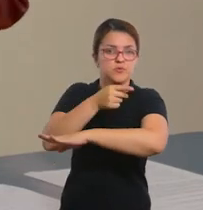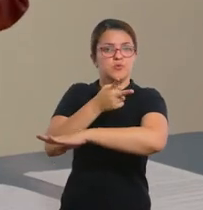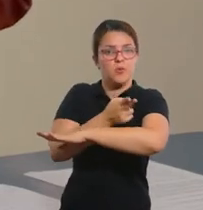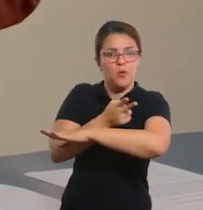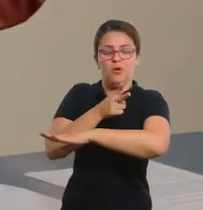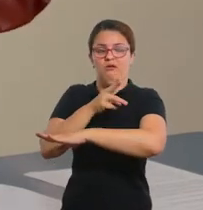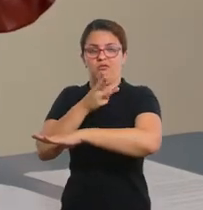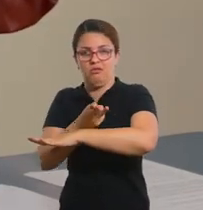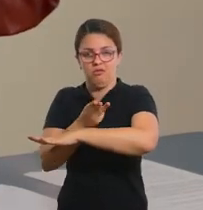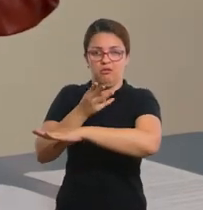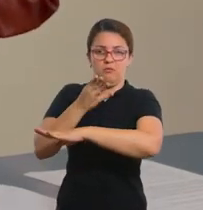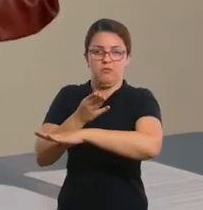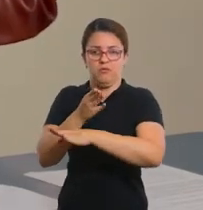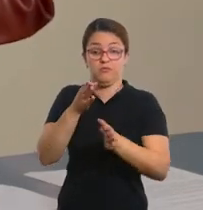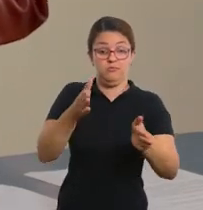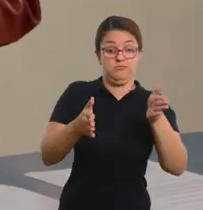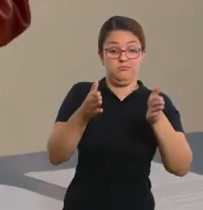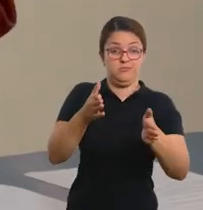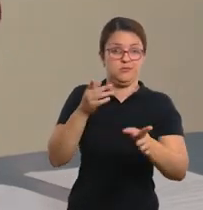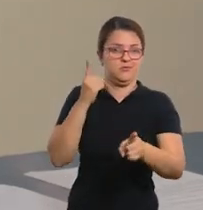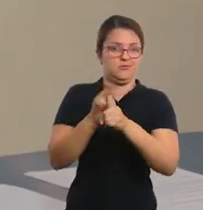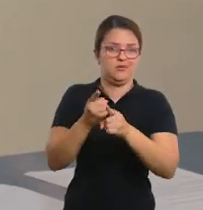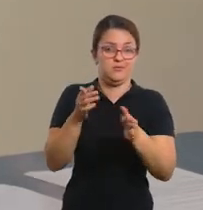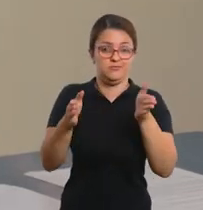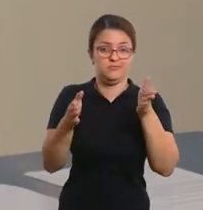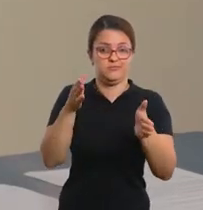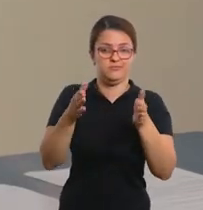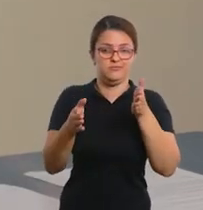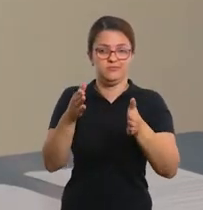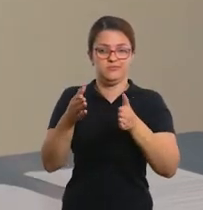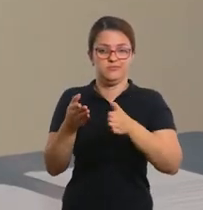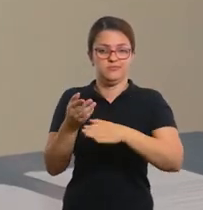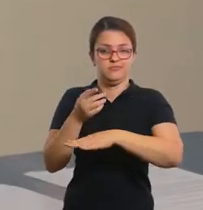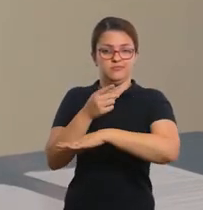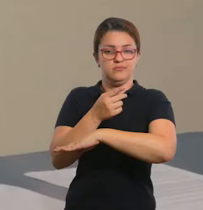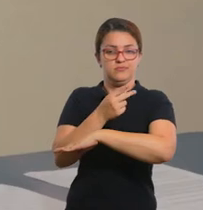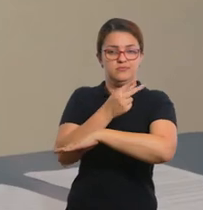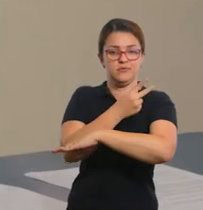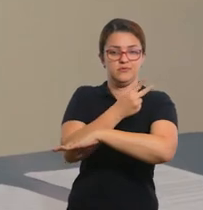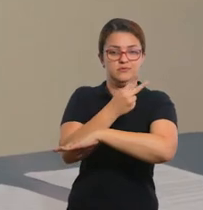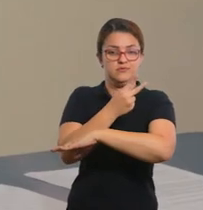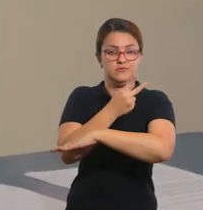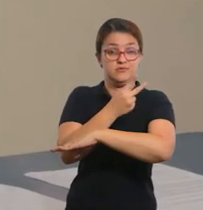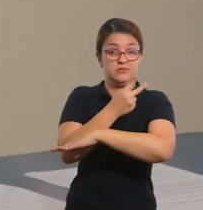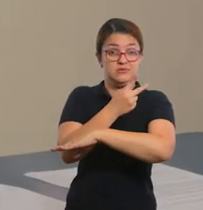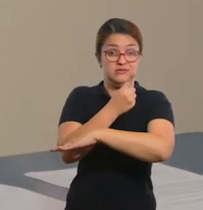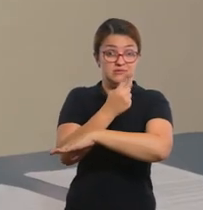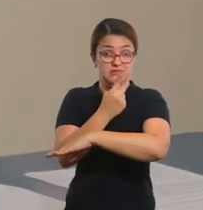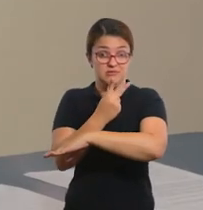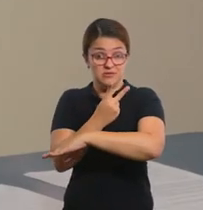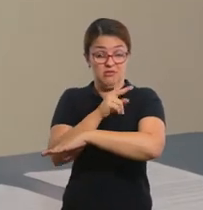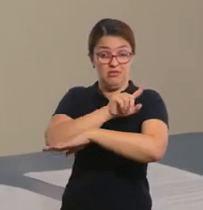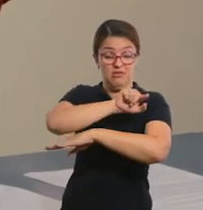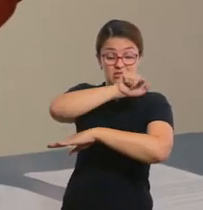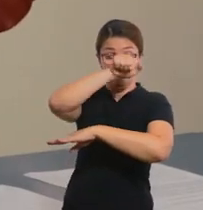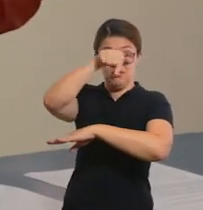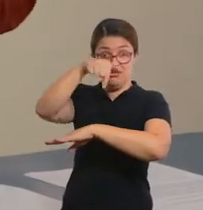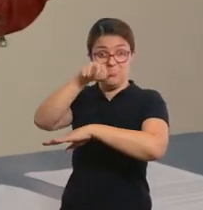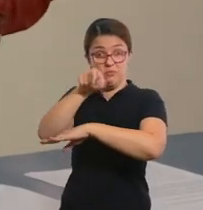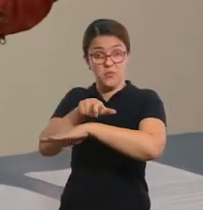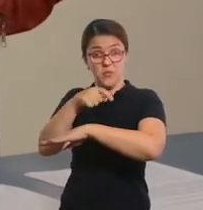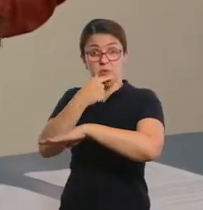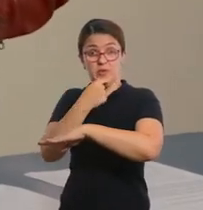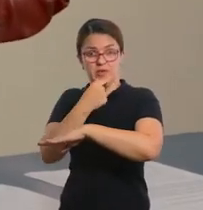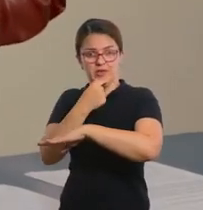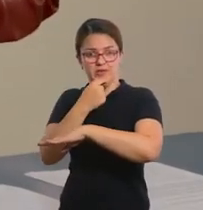3, até descobrir qual é o intervalo da reta, tá bom? E aí depois vocês vão lá na posição da Laura, do 212 até chegar no Vinícius, vai fazendo a contagem e descobre